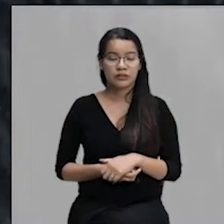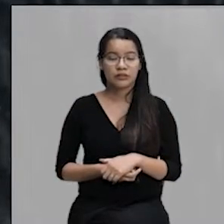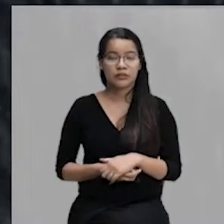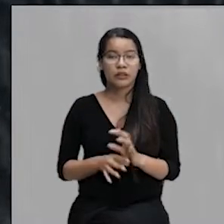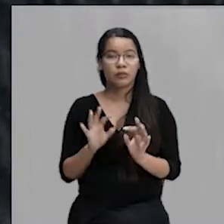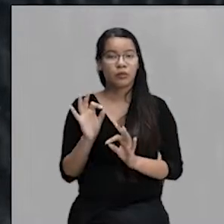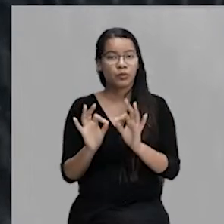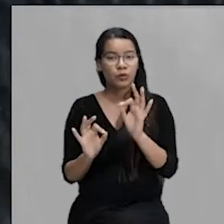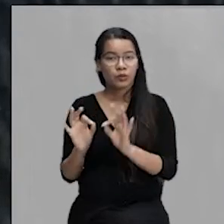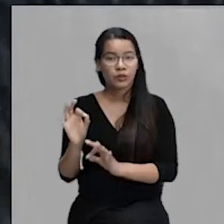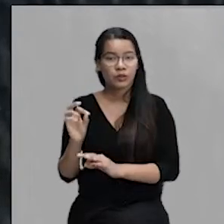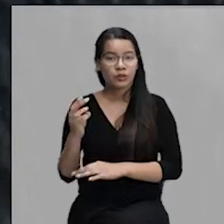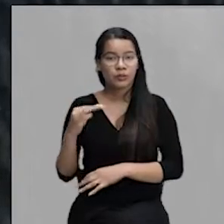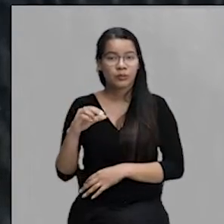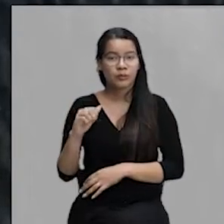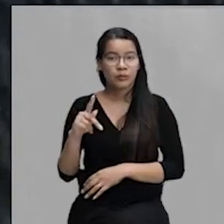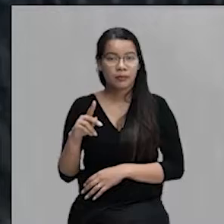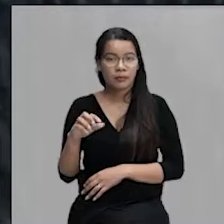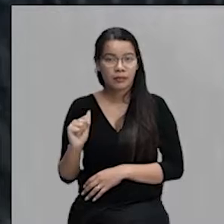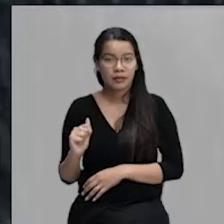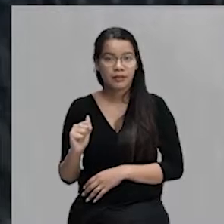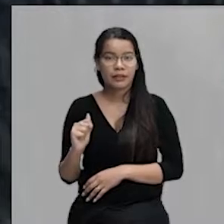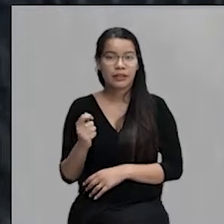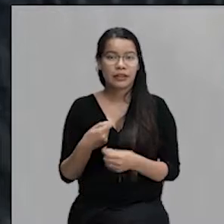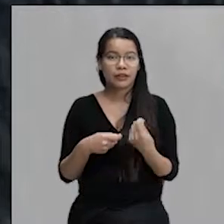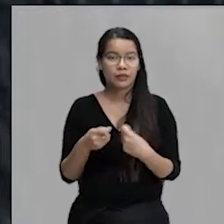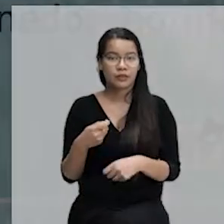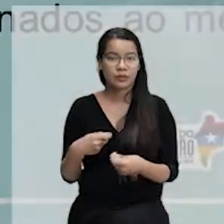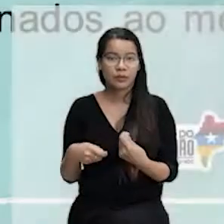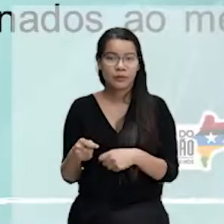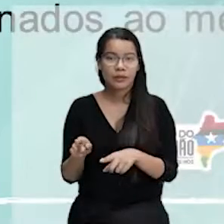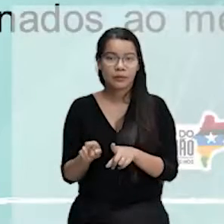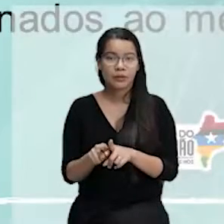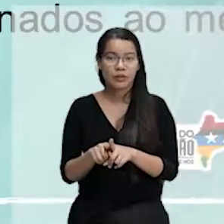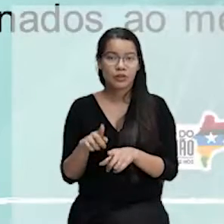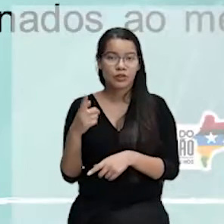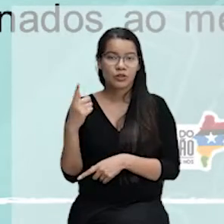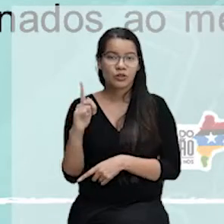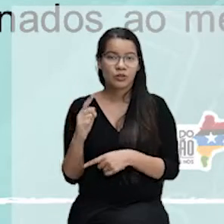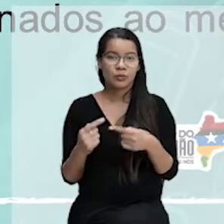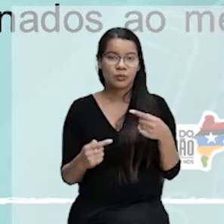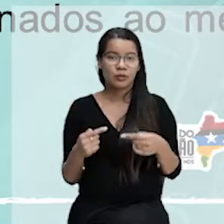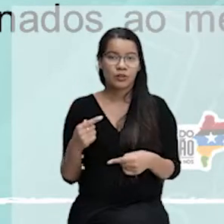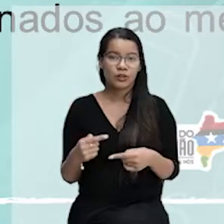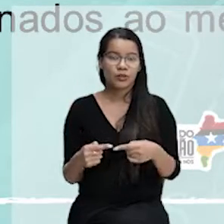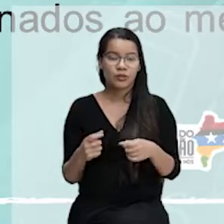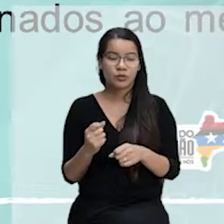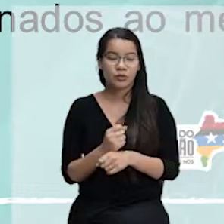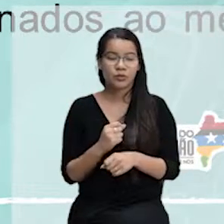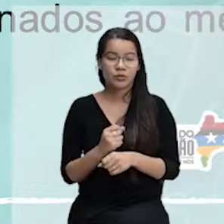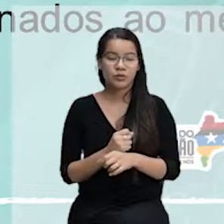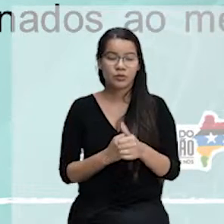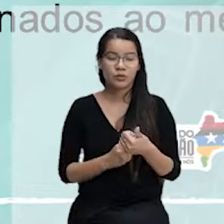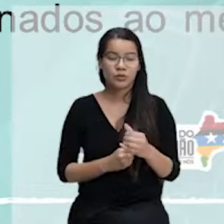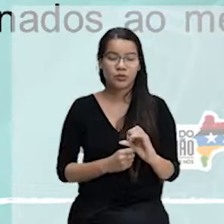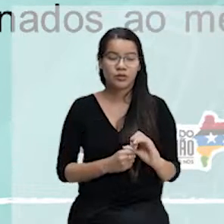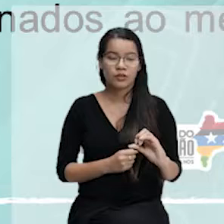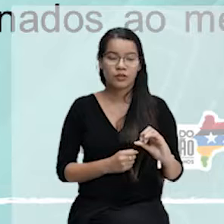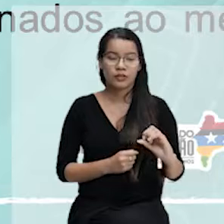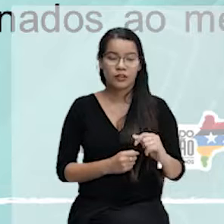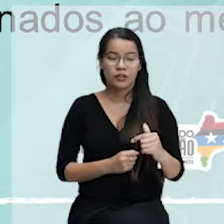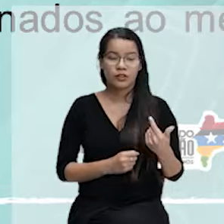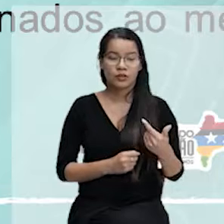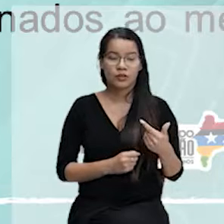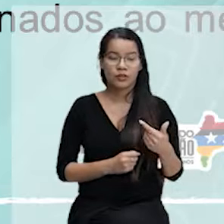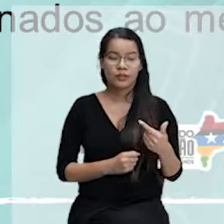mapa econômico e também geopolítico. No ano de 92, um ano depois da dissolução da